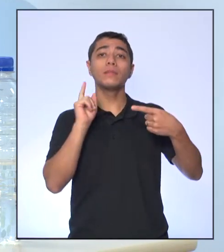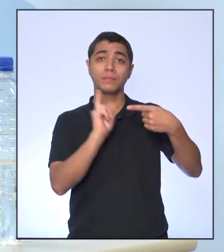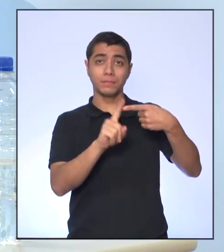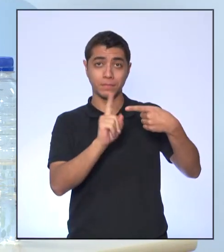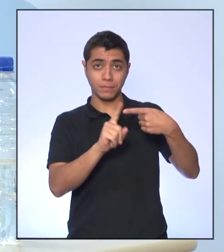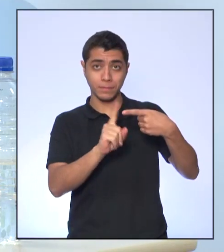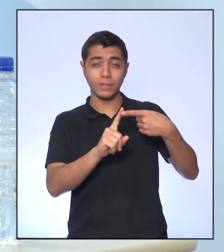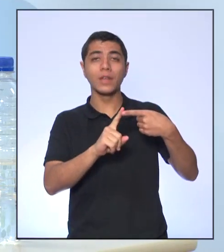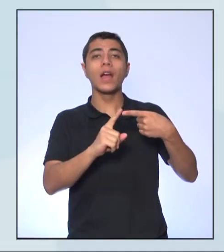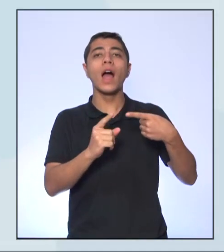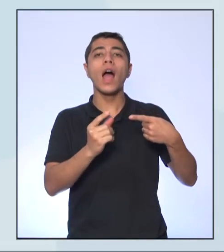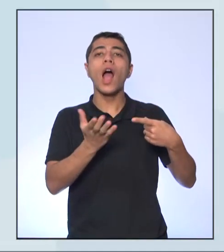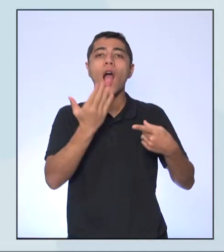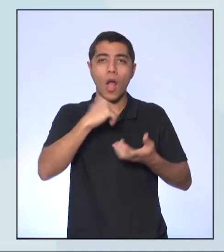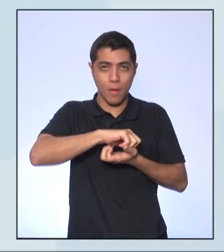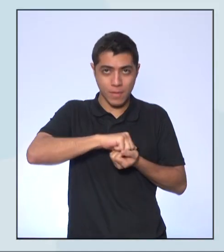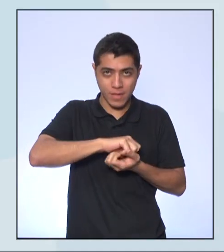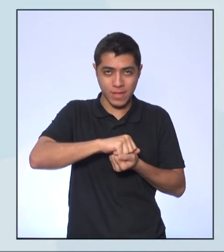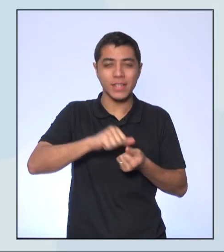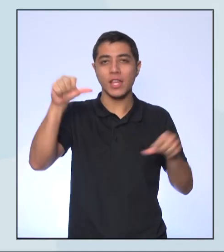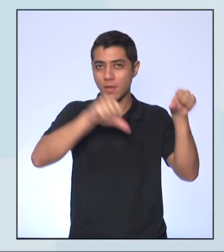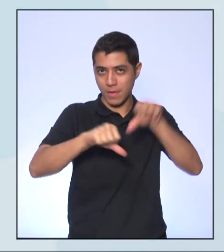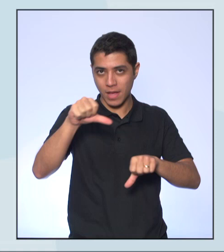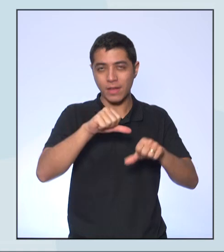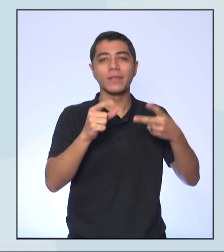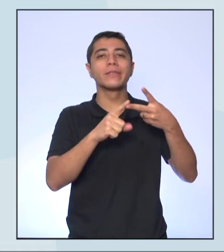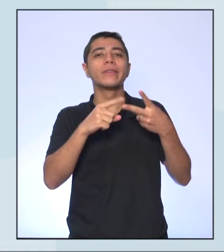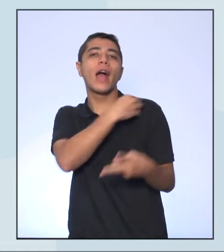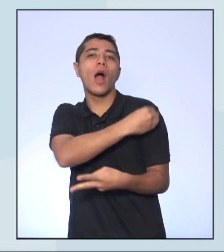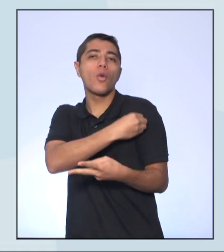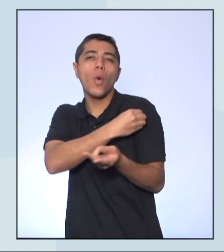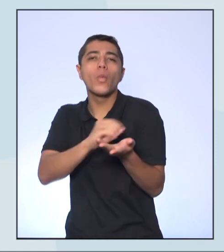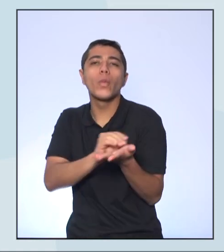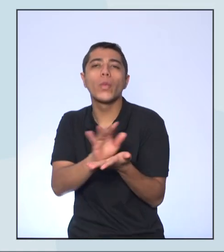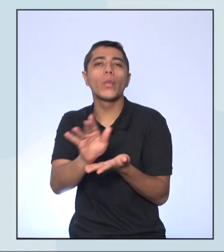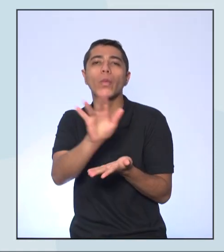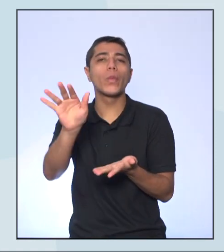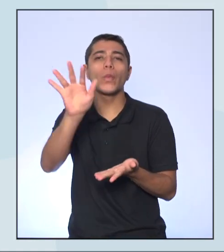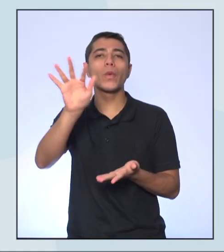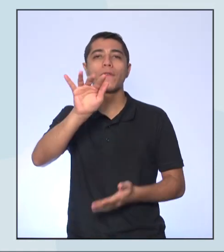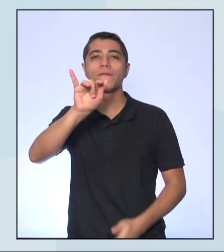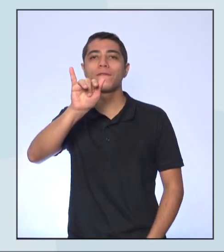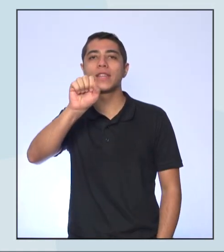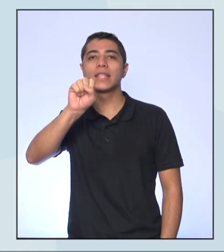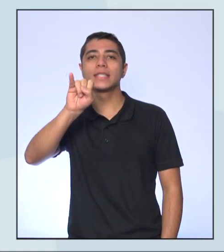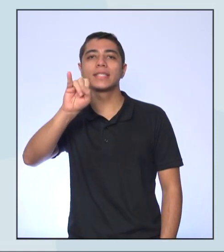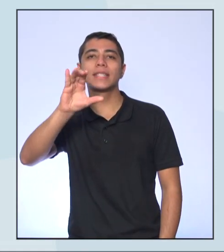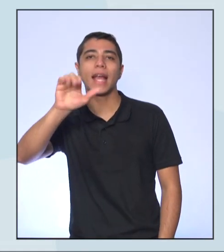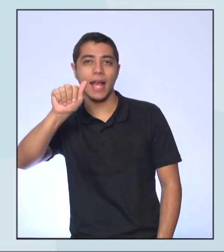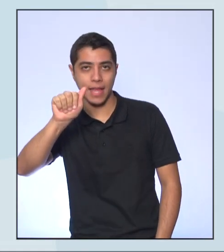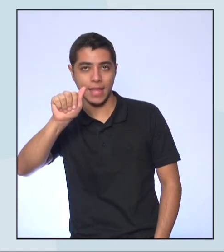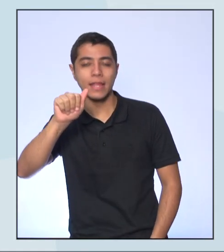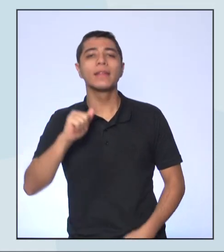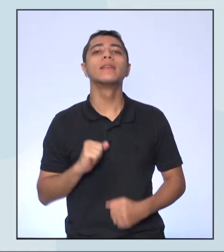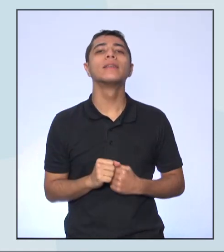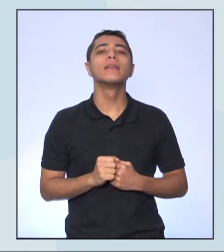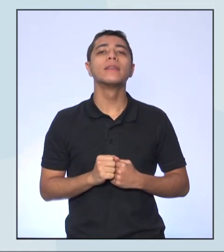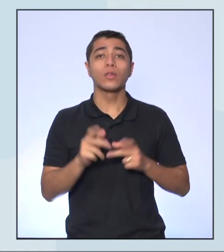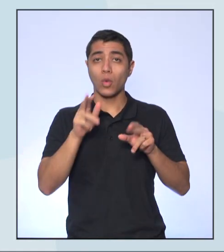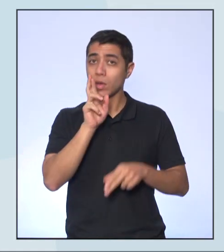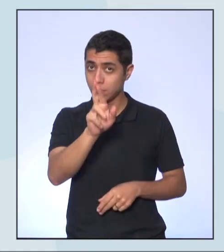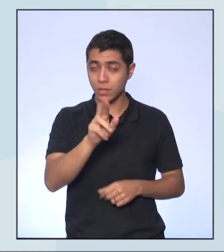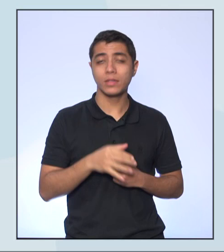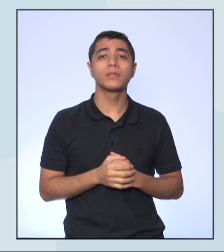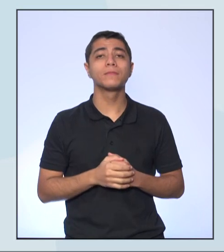transformação química; evaporação do álcool, transformação física, como segue aí na resposta, pessoal.